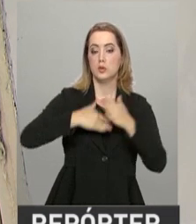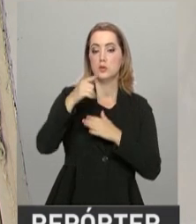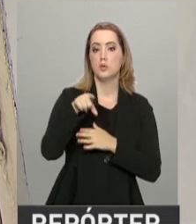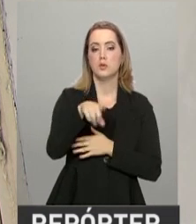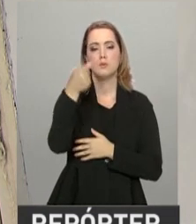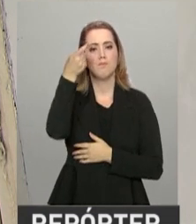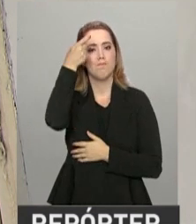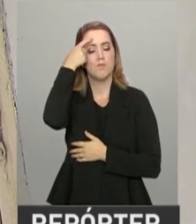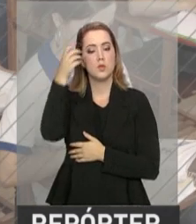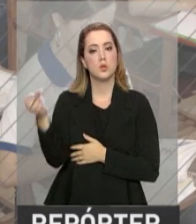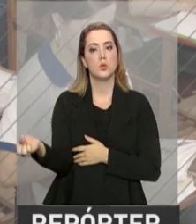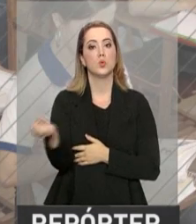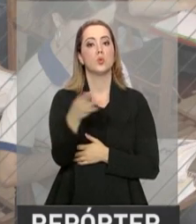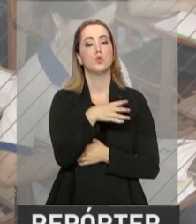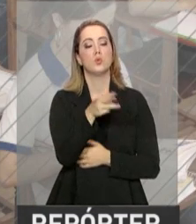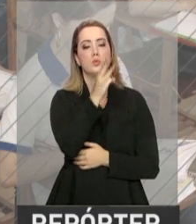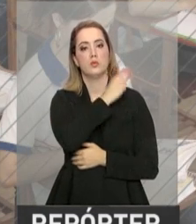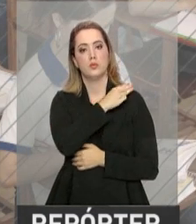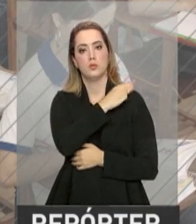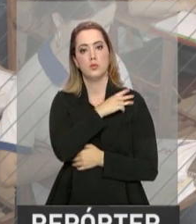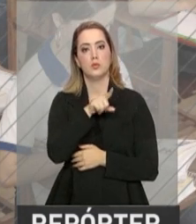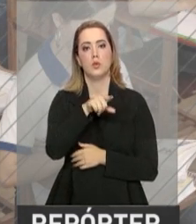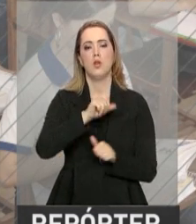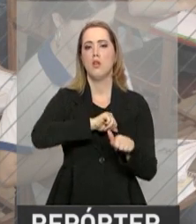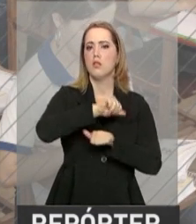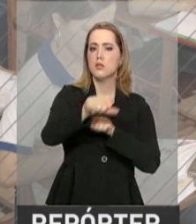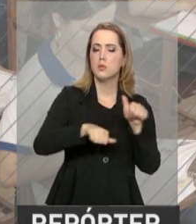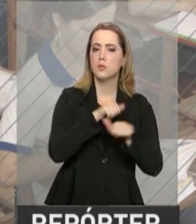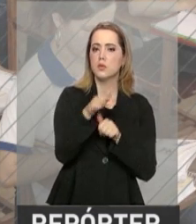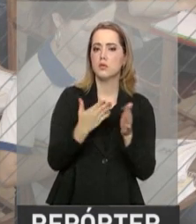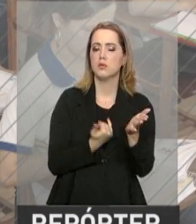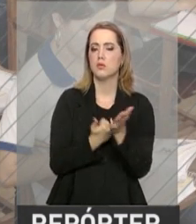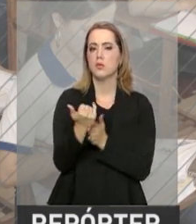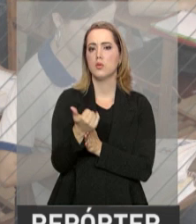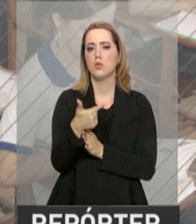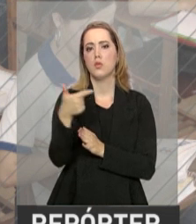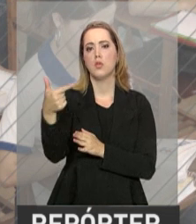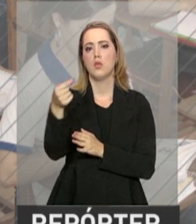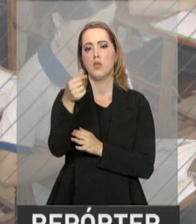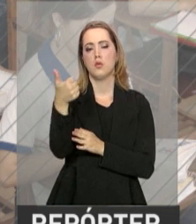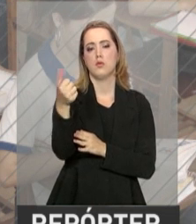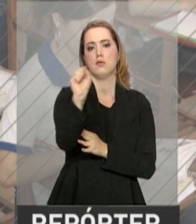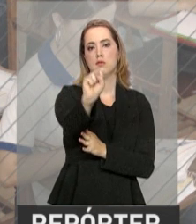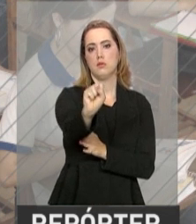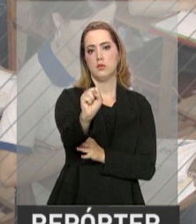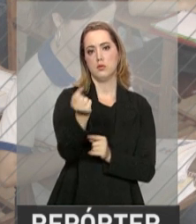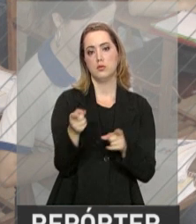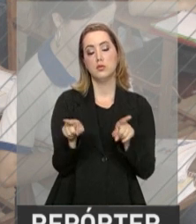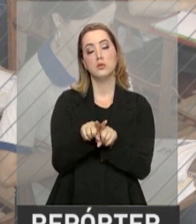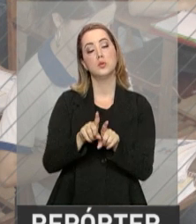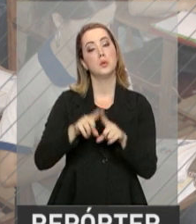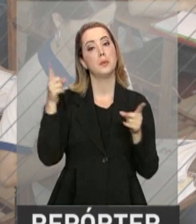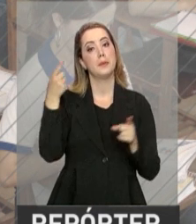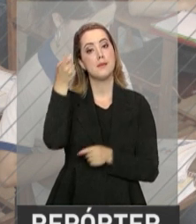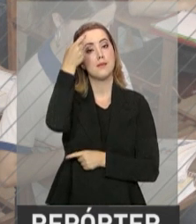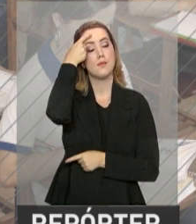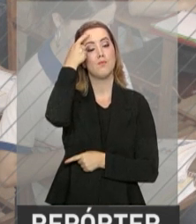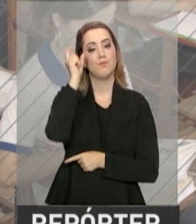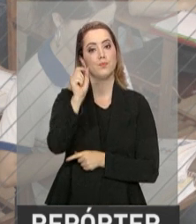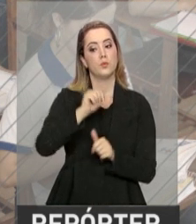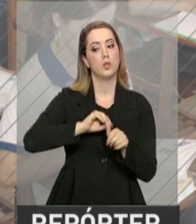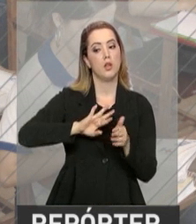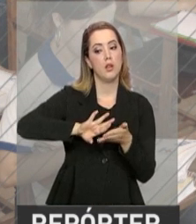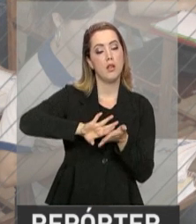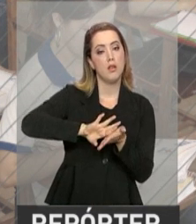do novo ensino médio as mudanças devem passar a valer só a partir de 2018 A ideia é retirar a